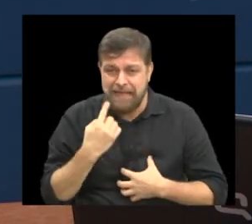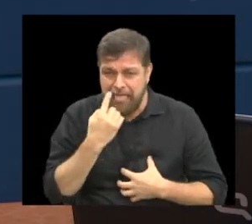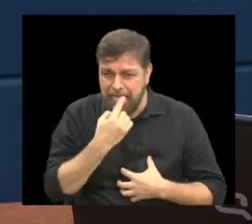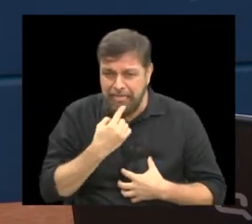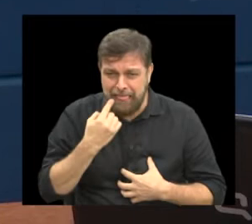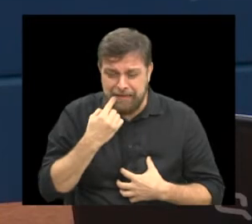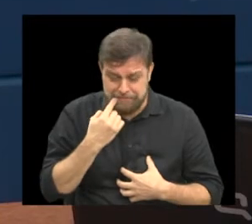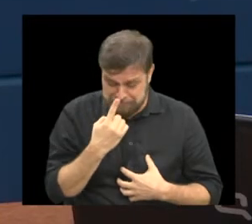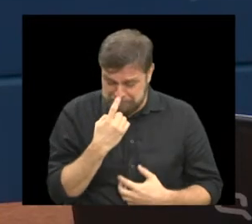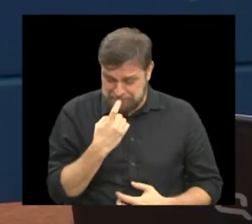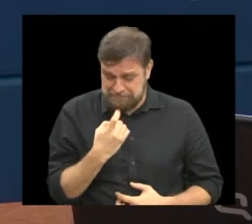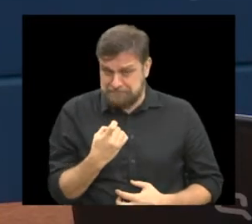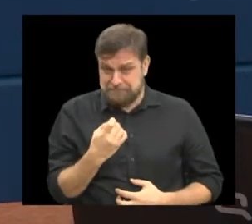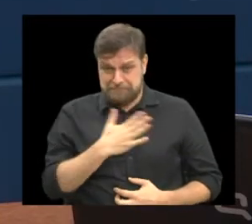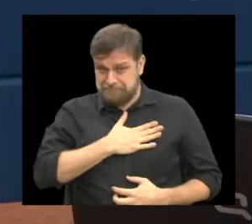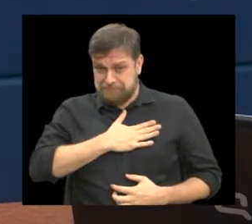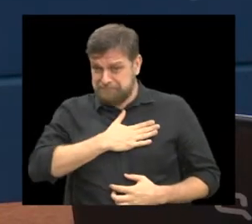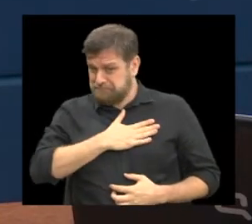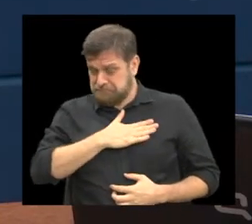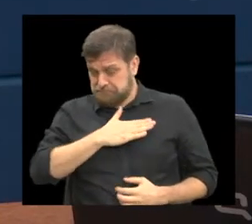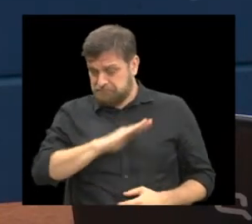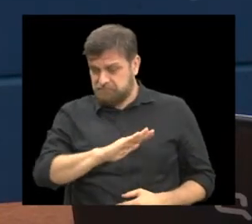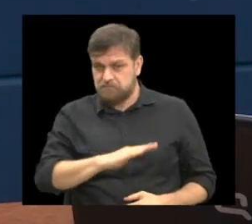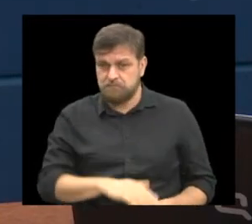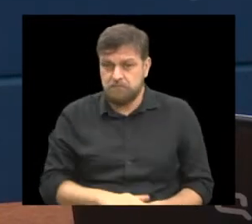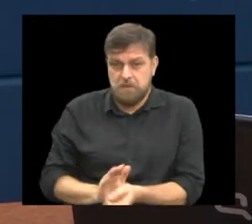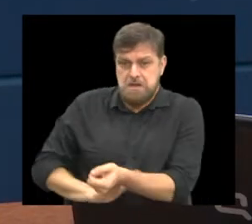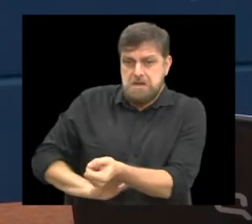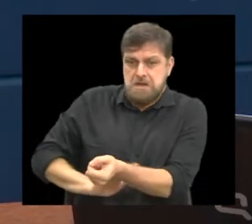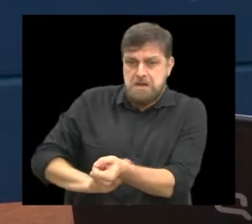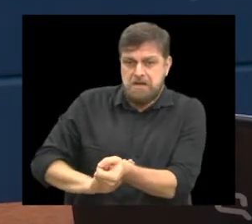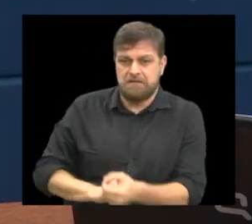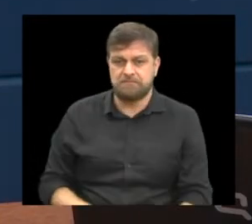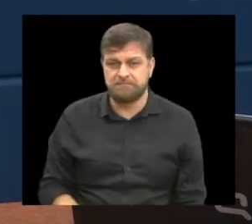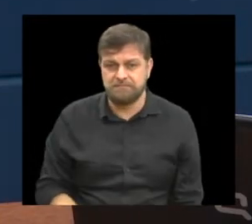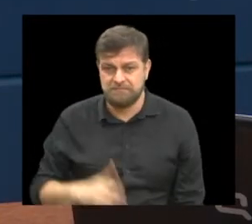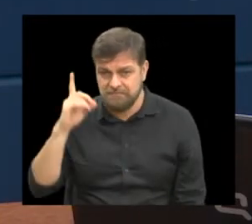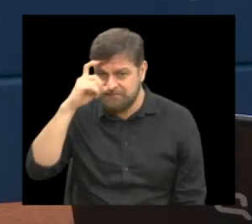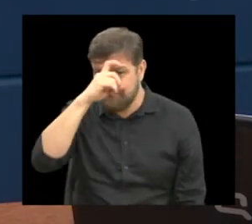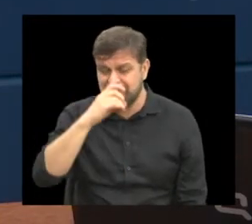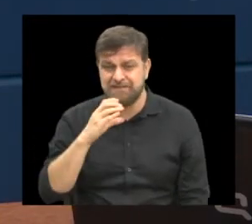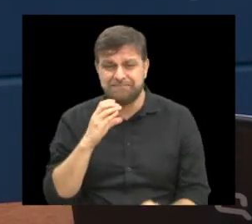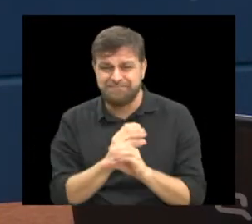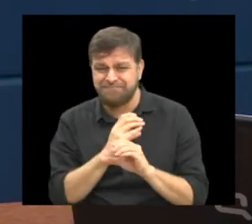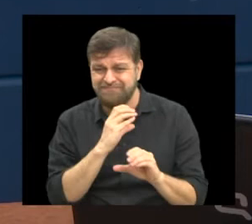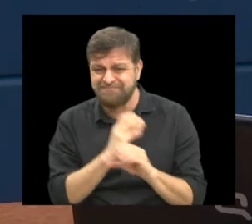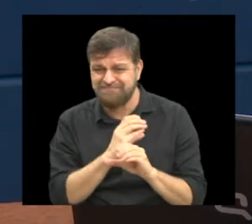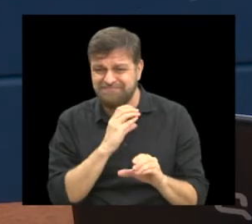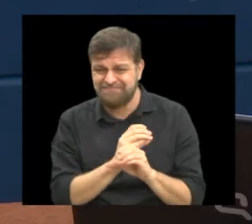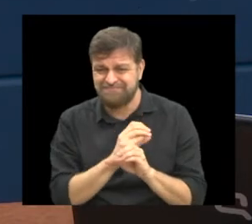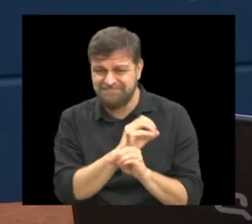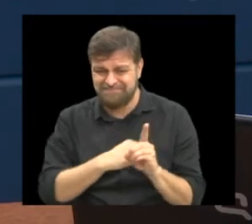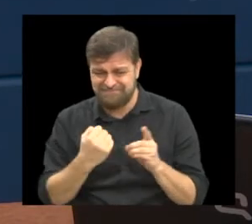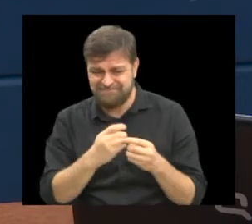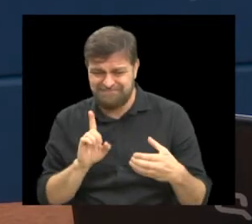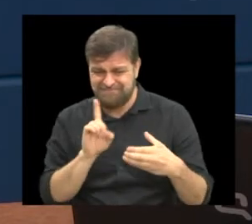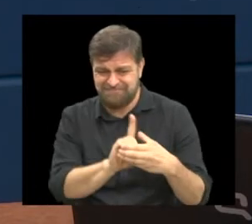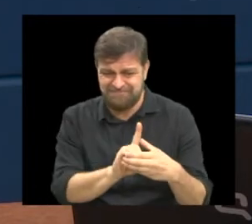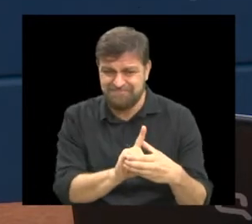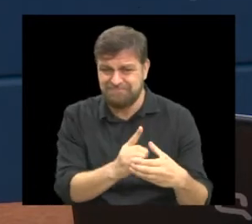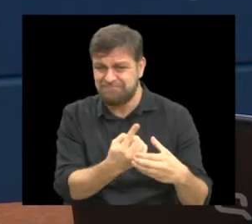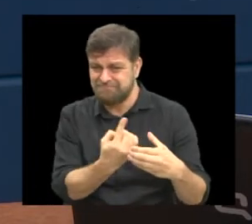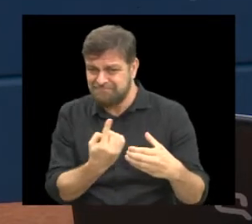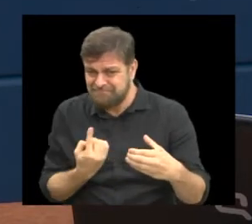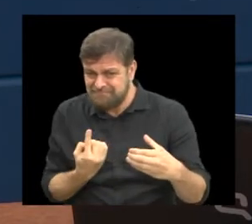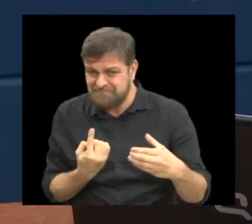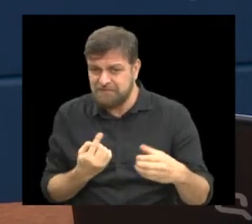tipo de odor ou sabor. Né? Então, a dificuldade de comunicação e socialização, muitas vezes,